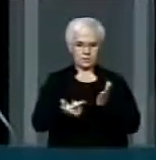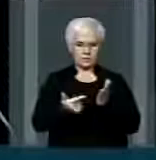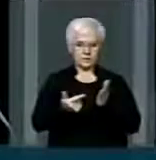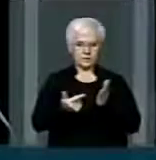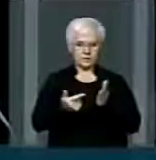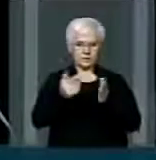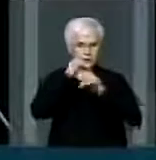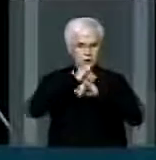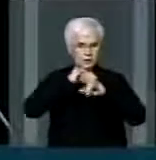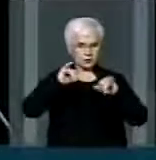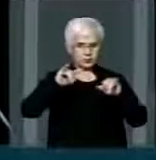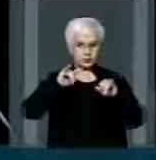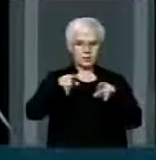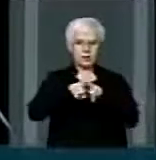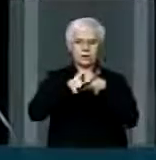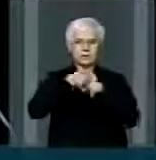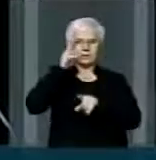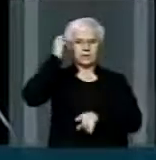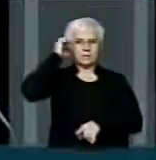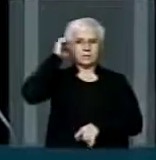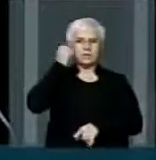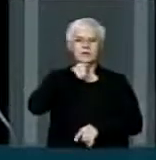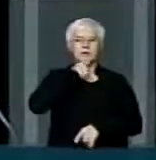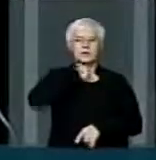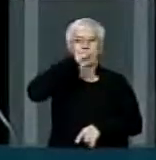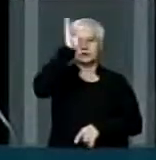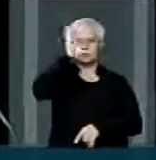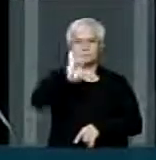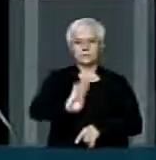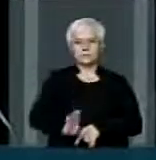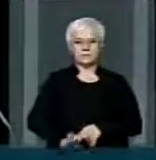para ser divulgado nos